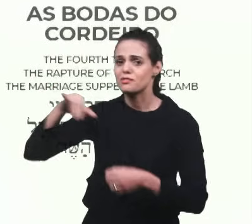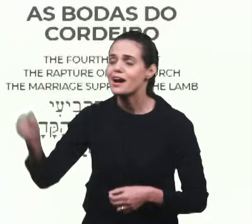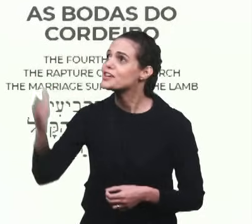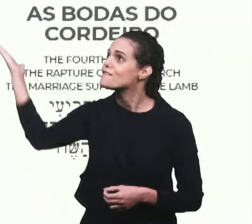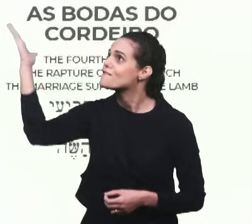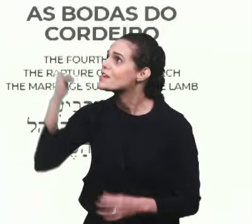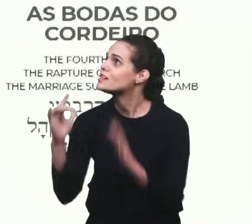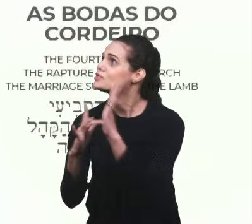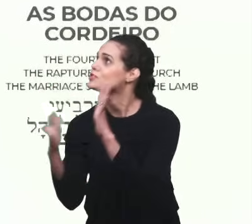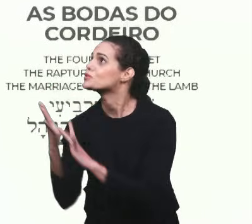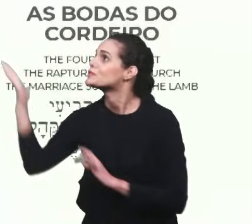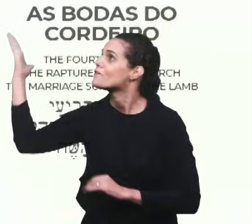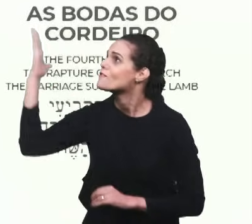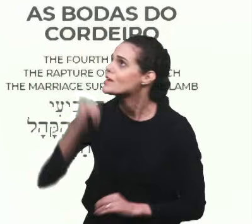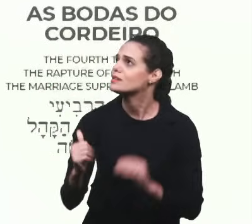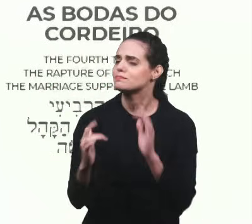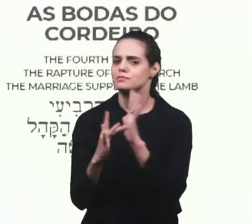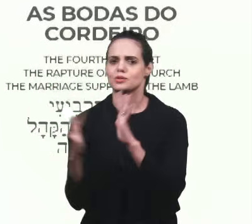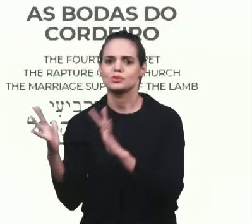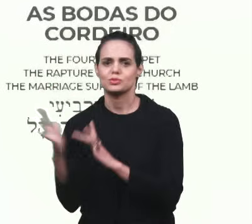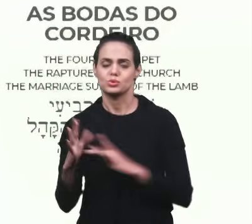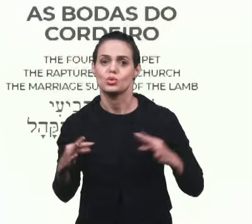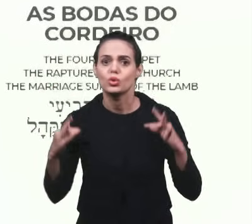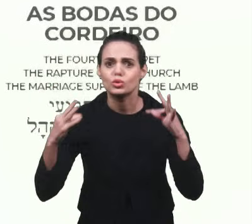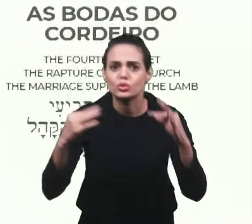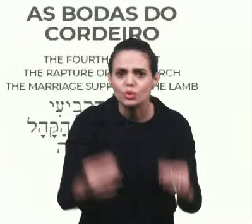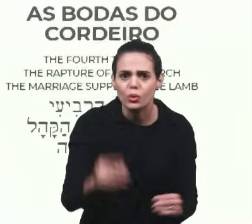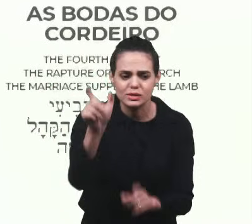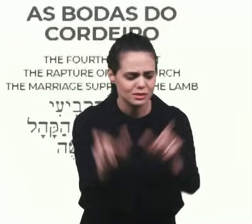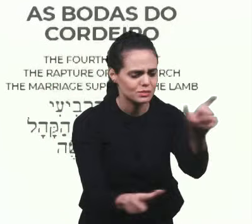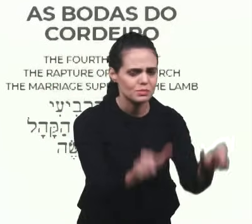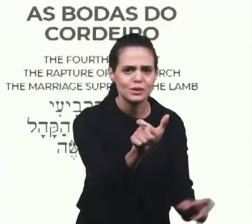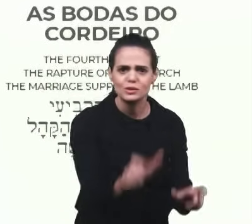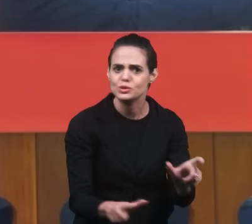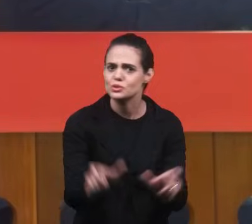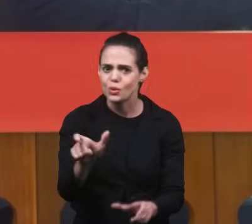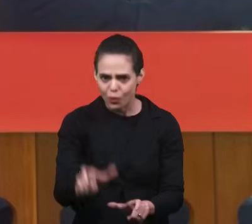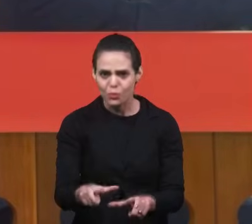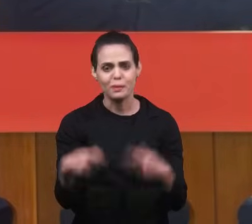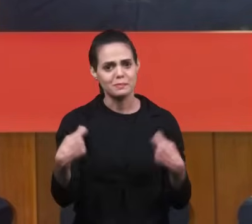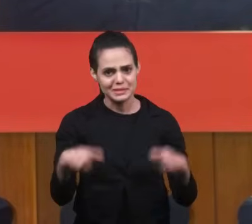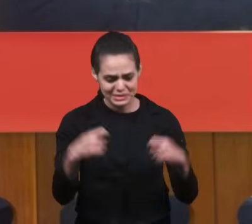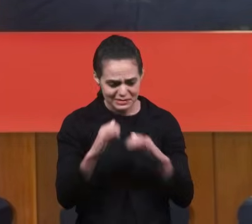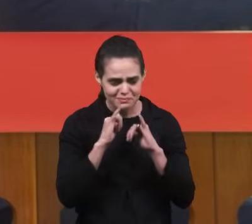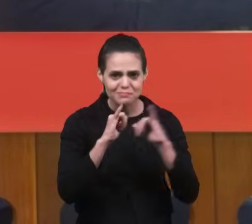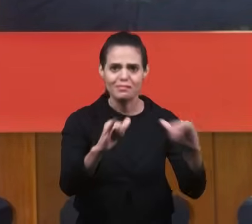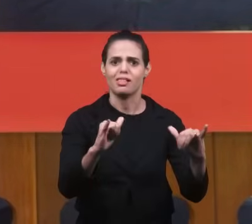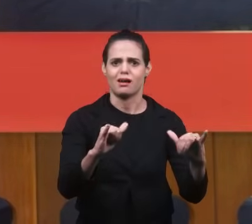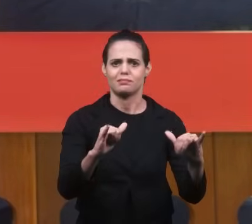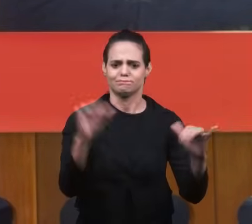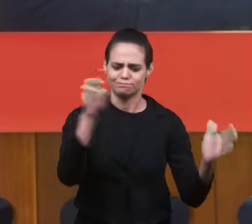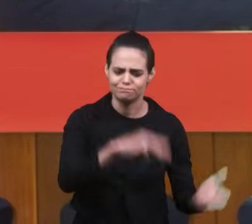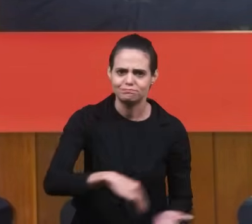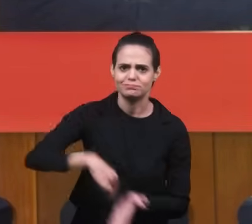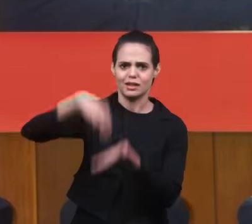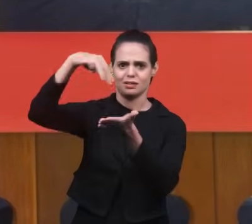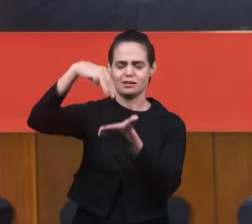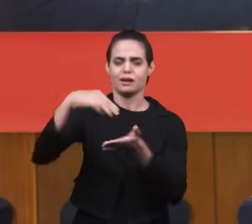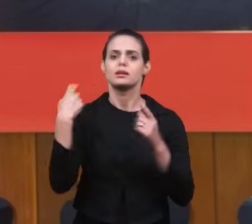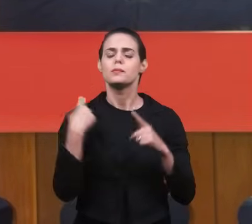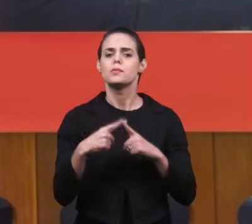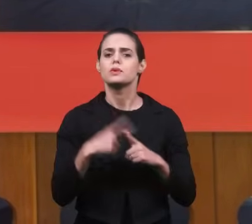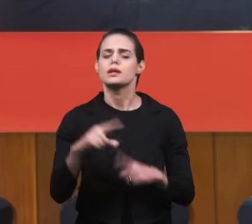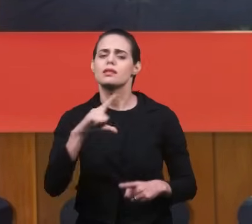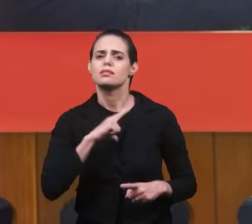Todos, é uma necessidade. Então, por quê? Há um mundo que está desapercebido. Então nós estamos fazendo